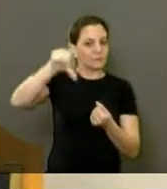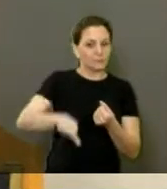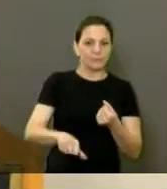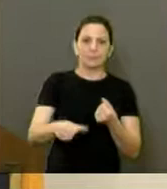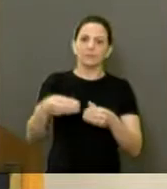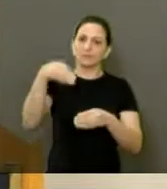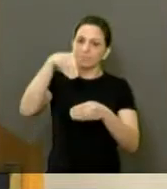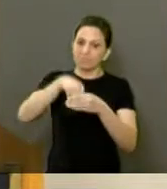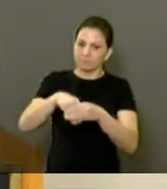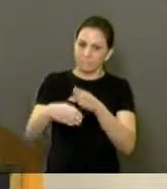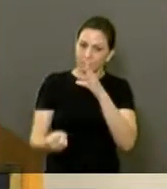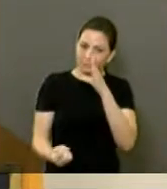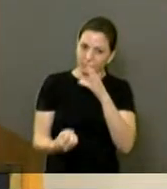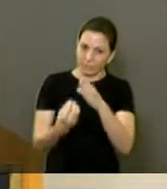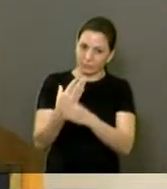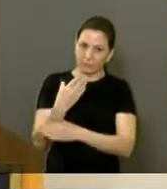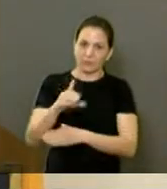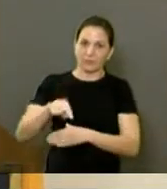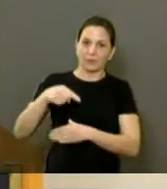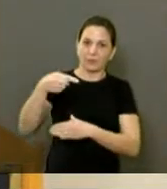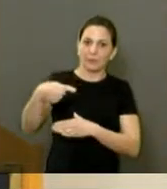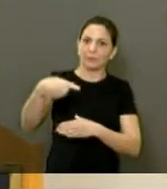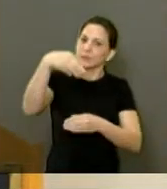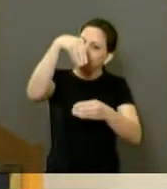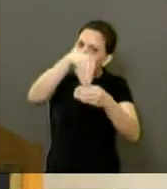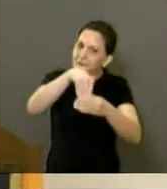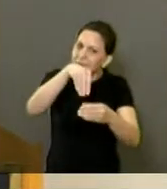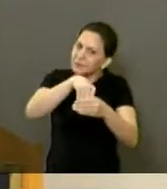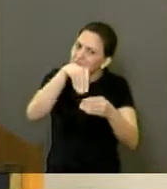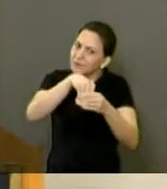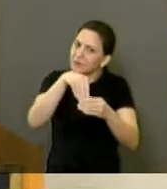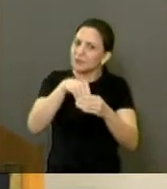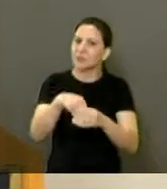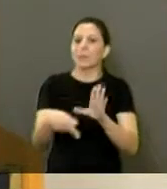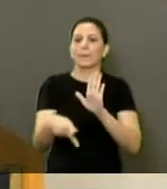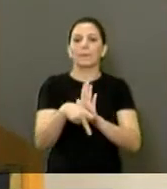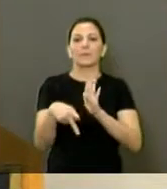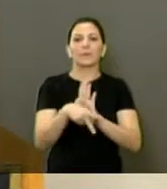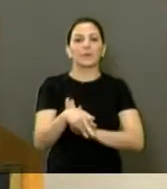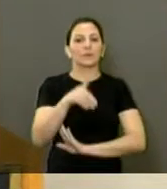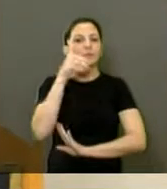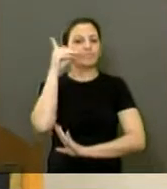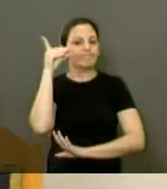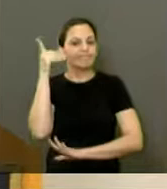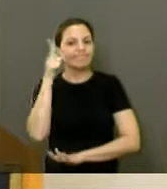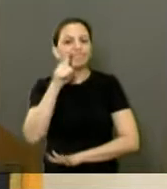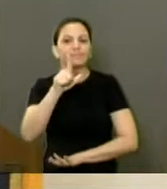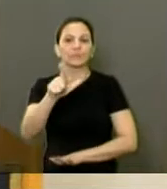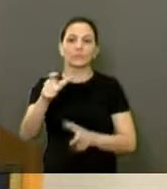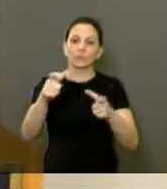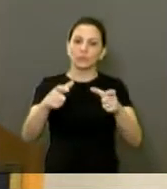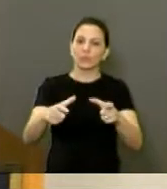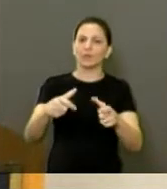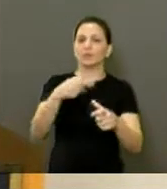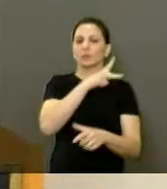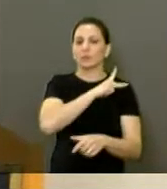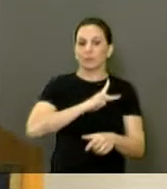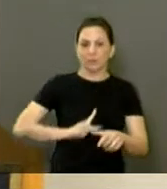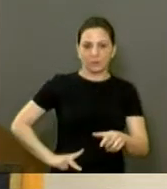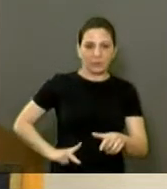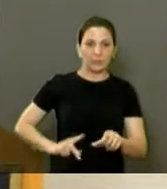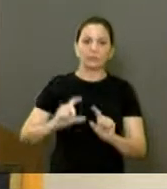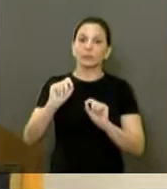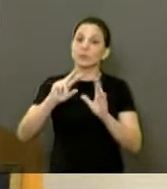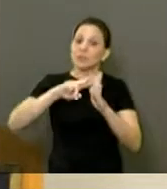foi implementada imediatamente após a campanha eleitoral. Então, o que eu acho que